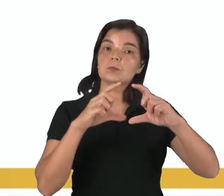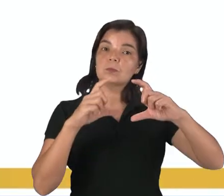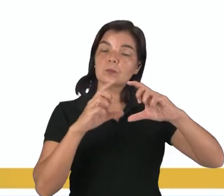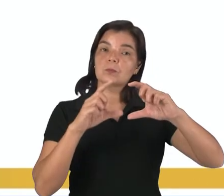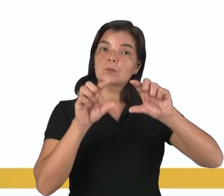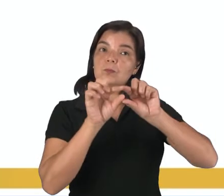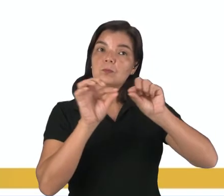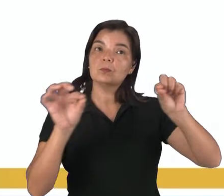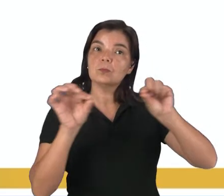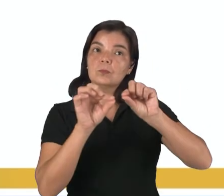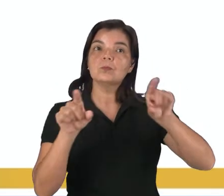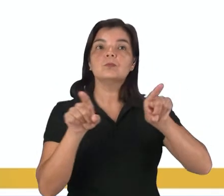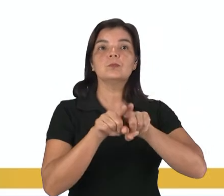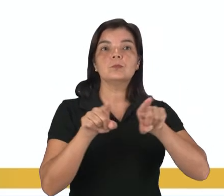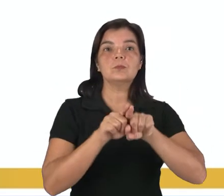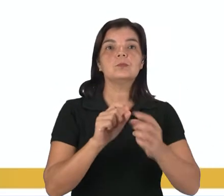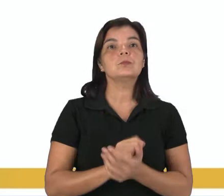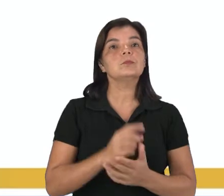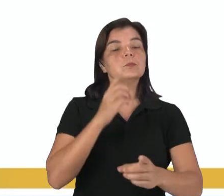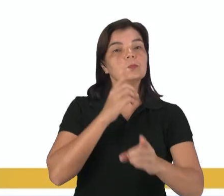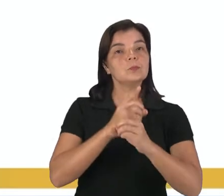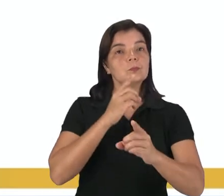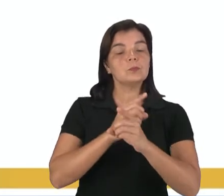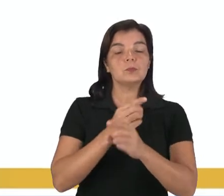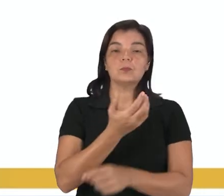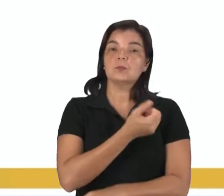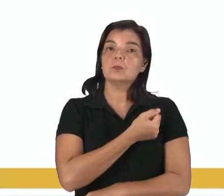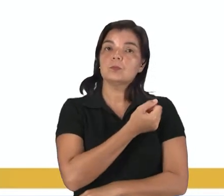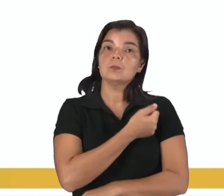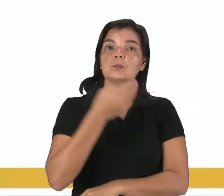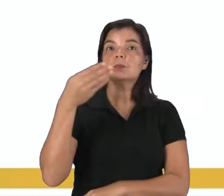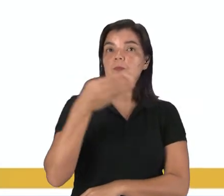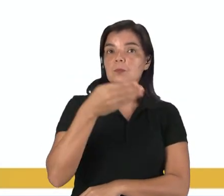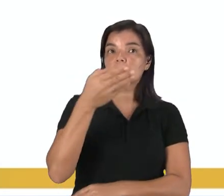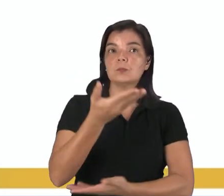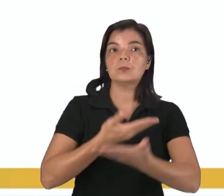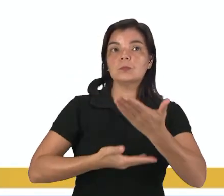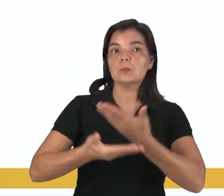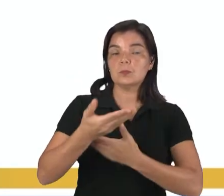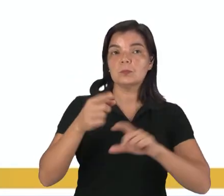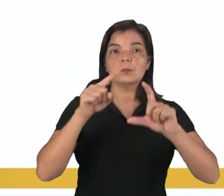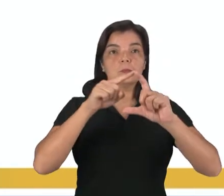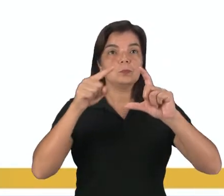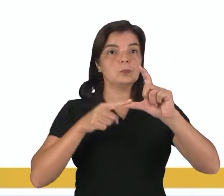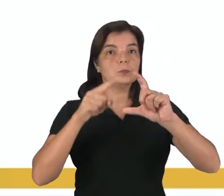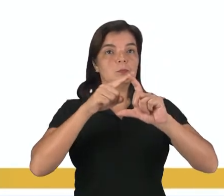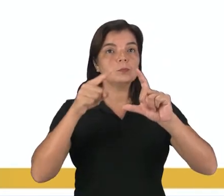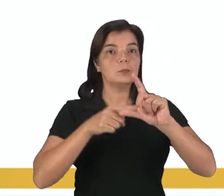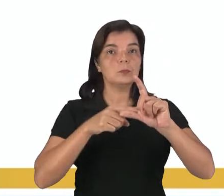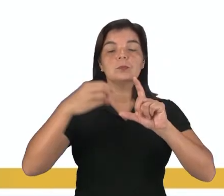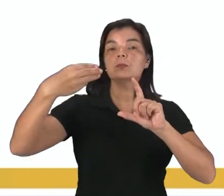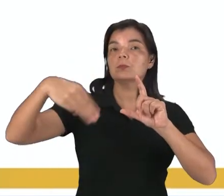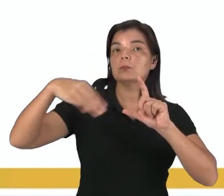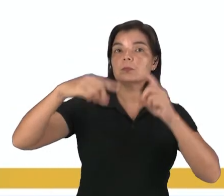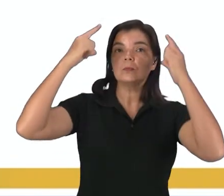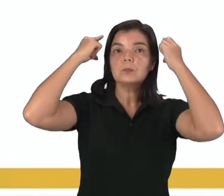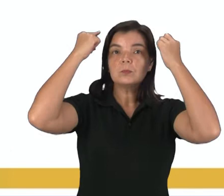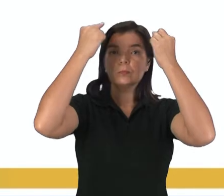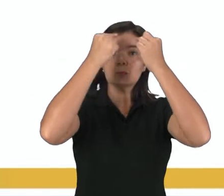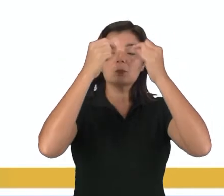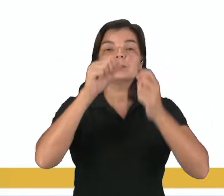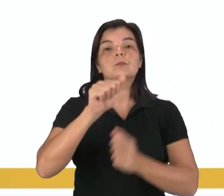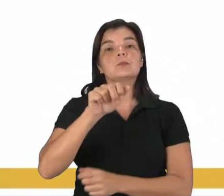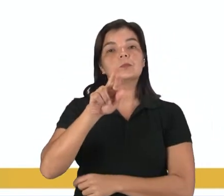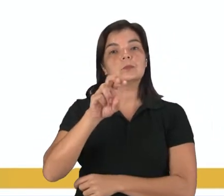cumprimento e dessa região circular então a descoberta desse número constante relacionados regiões circulares é a